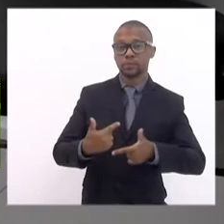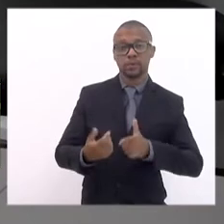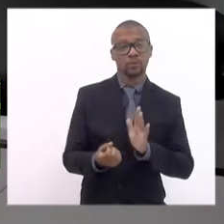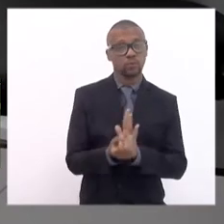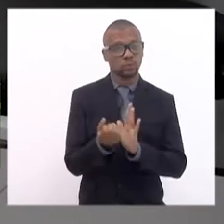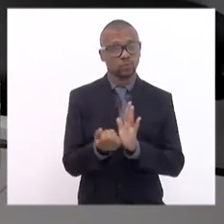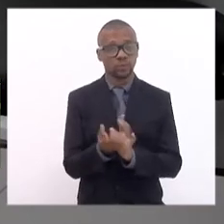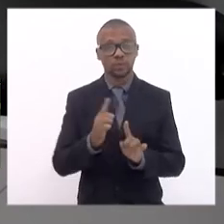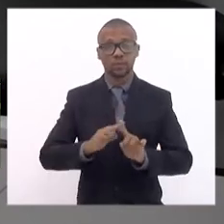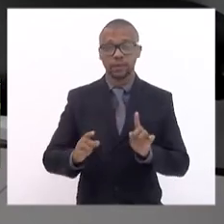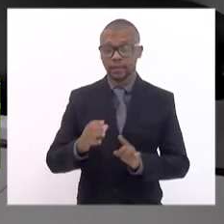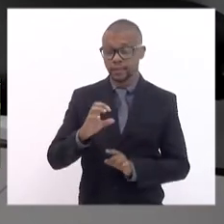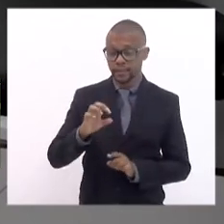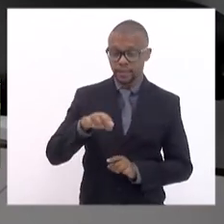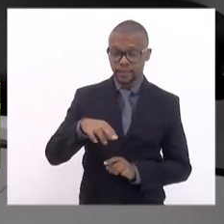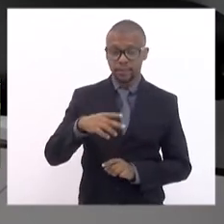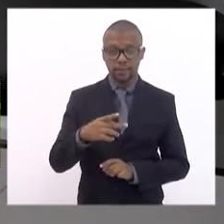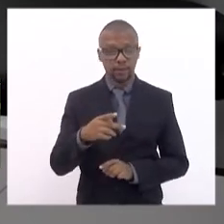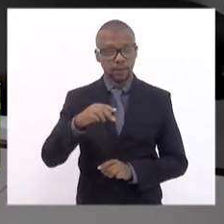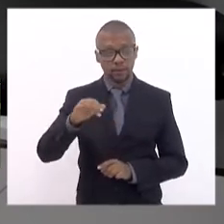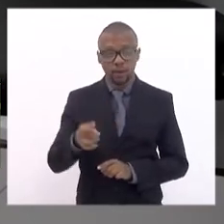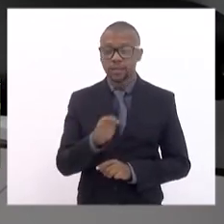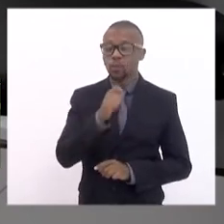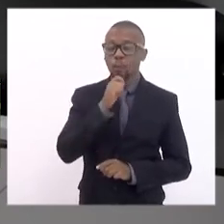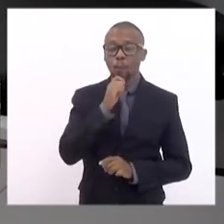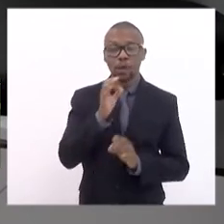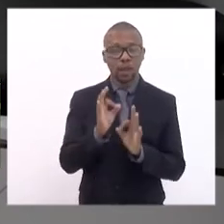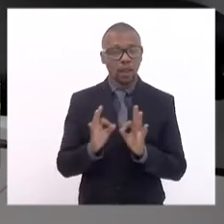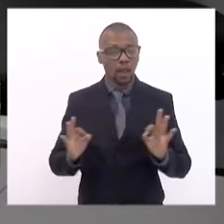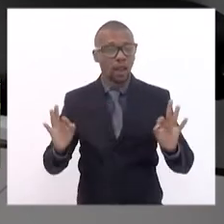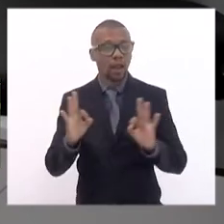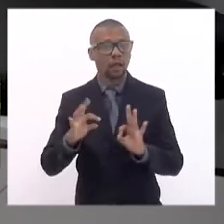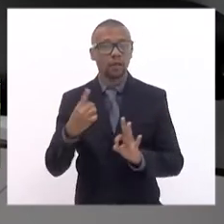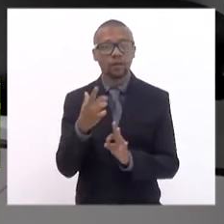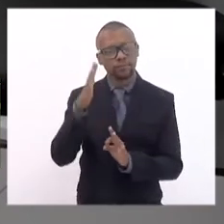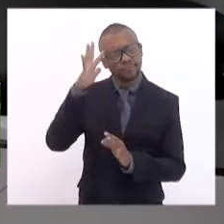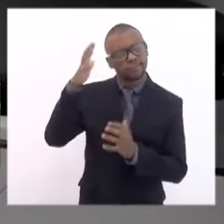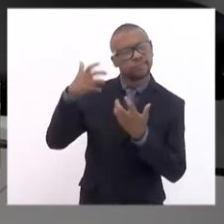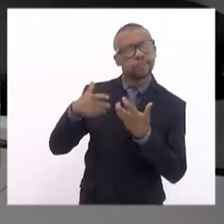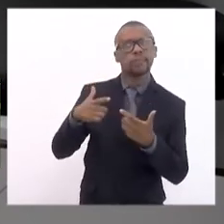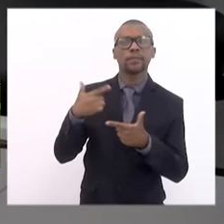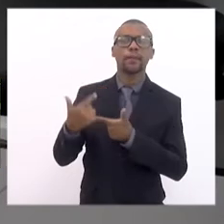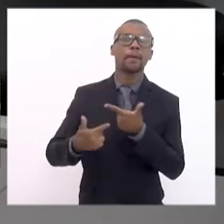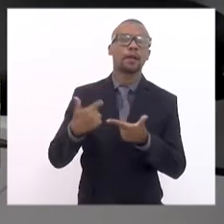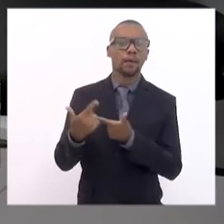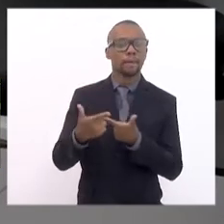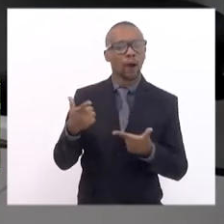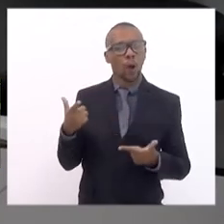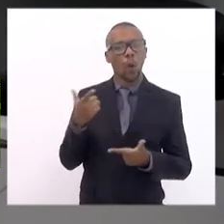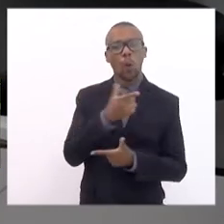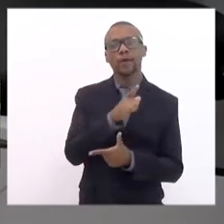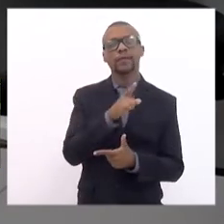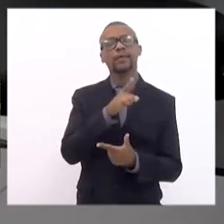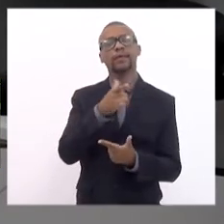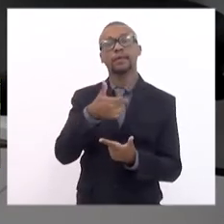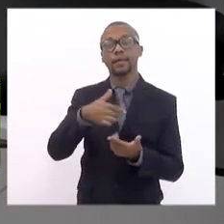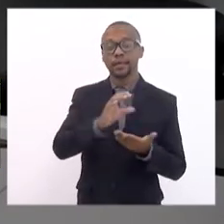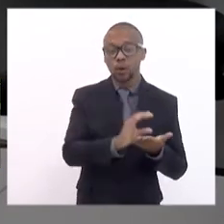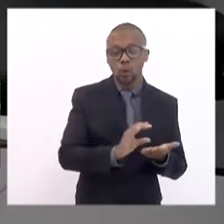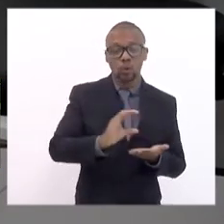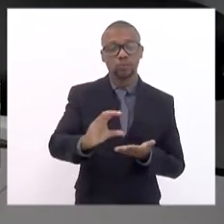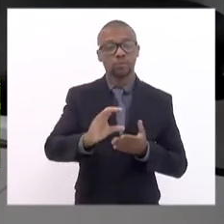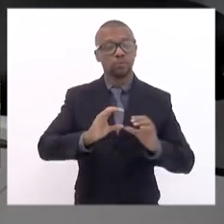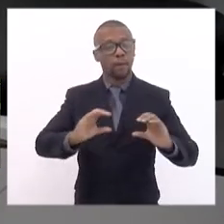mas que não têm CNPJ. E, enfim, estamos trabalhando e pensando em outras formas para fazer esse recurso chegar lá. No início de 2021,